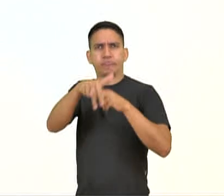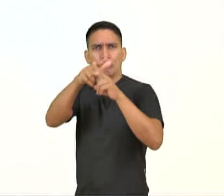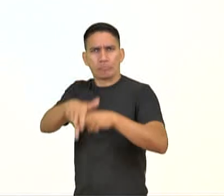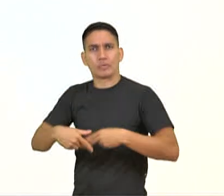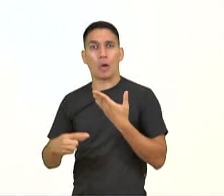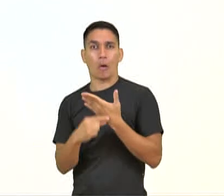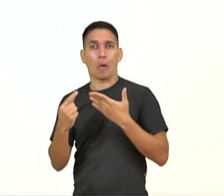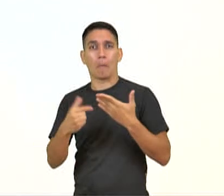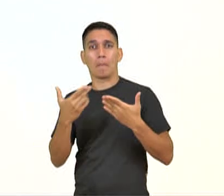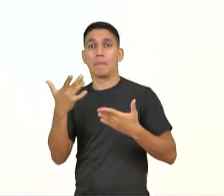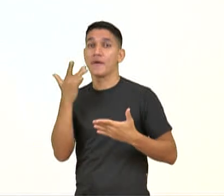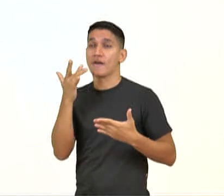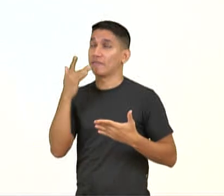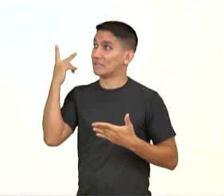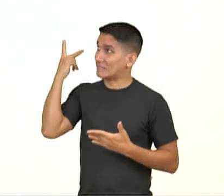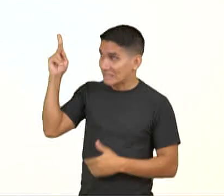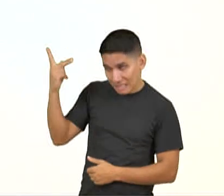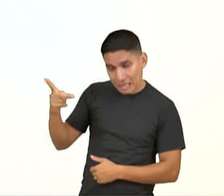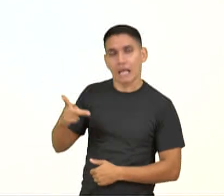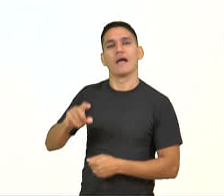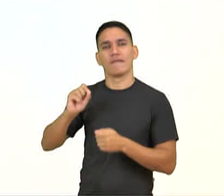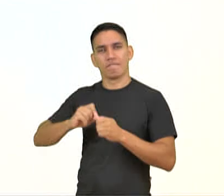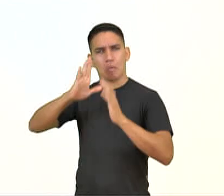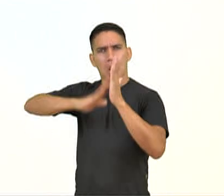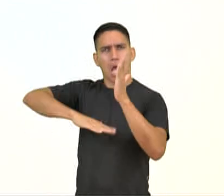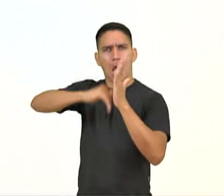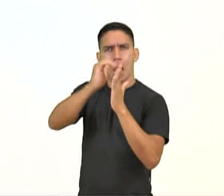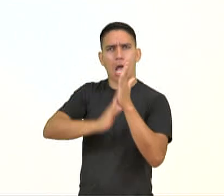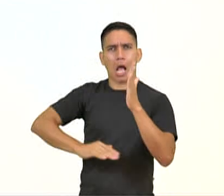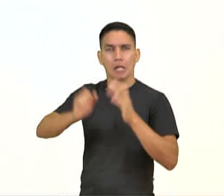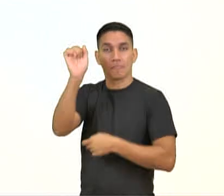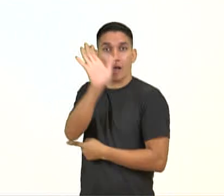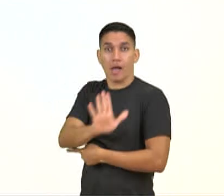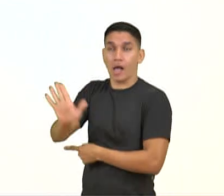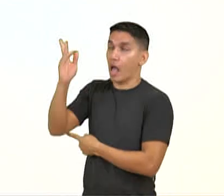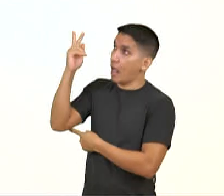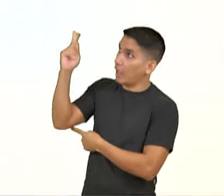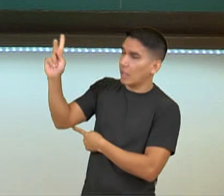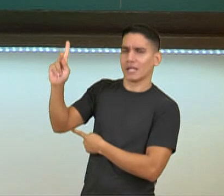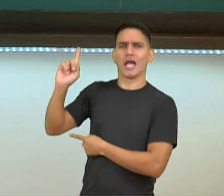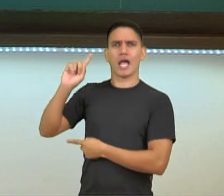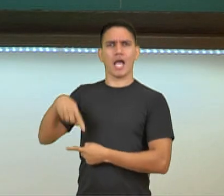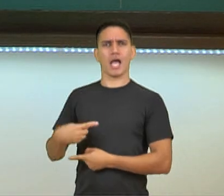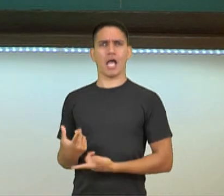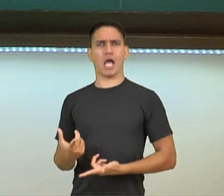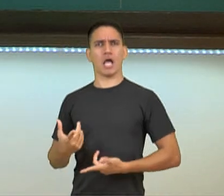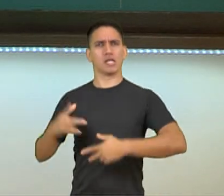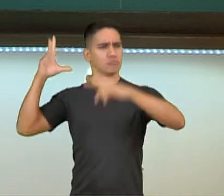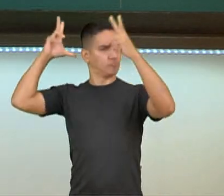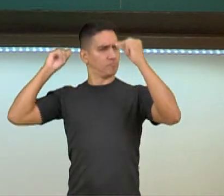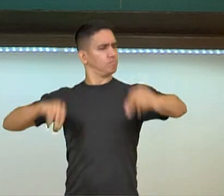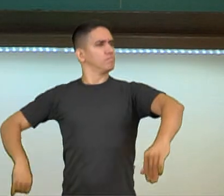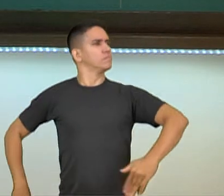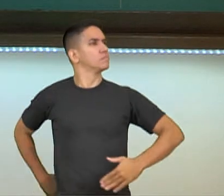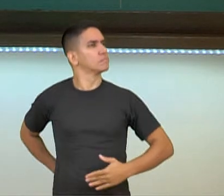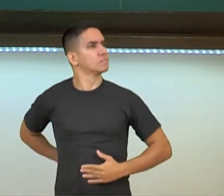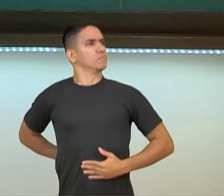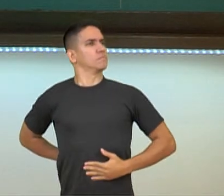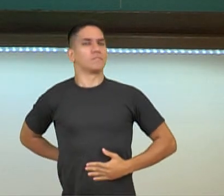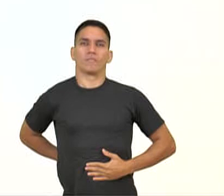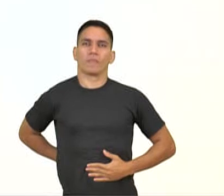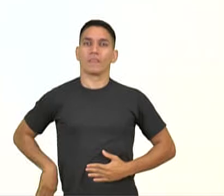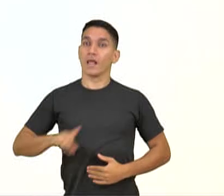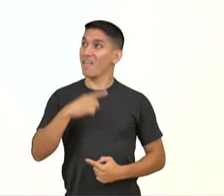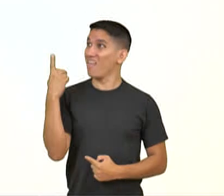de Napoleão Bonaparte. Vejam bem como mostra uma imagem de um Napoleão, né, poderoso aqui. E